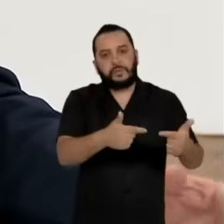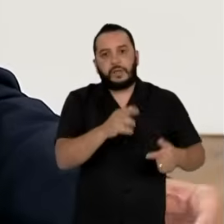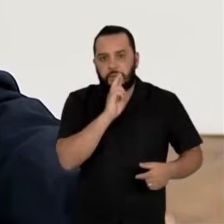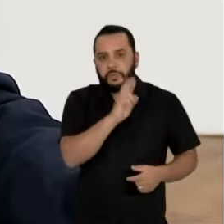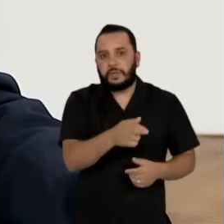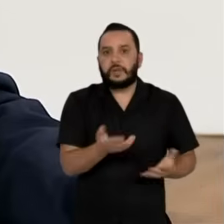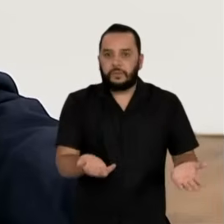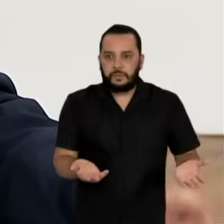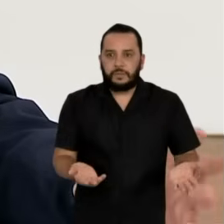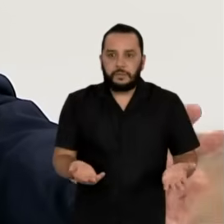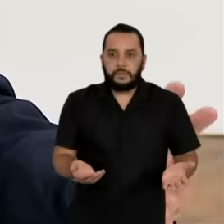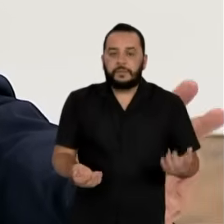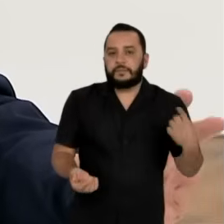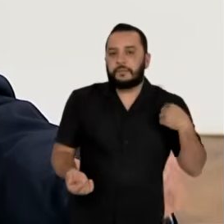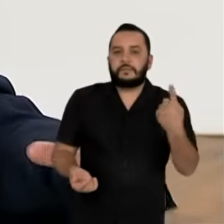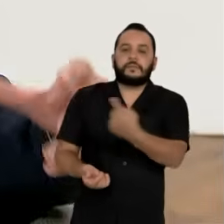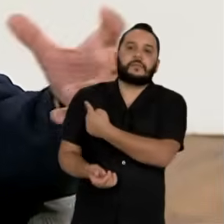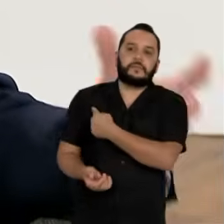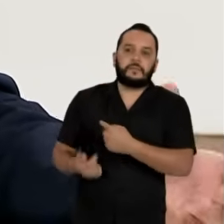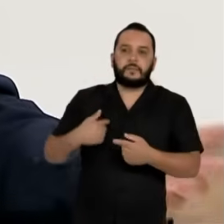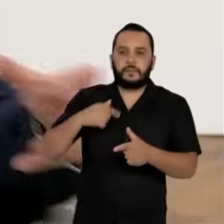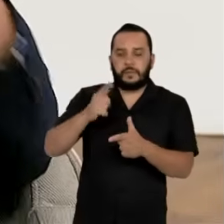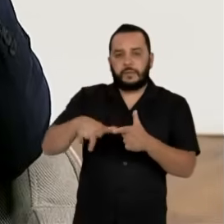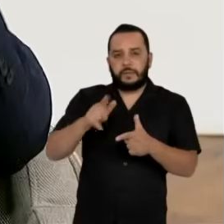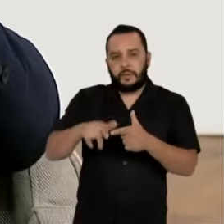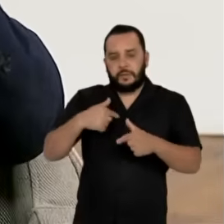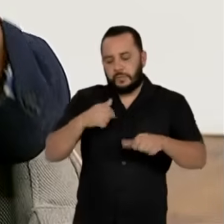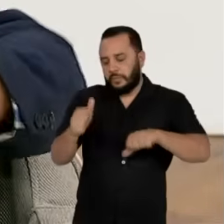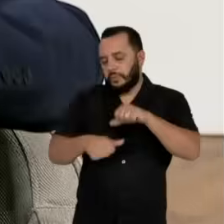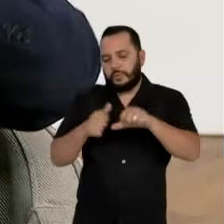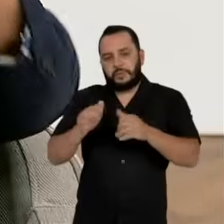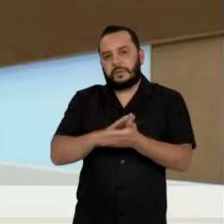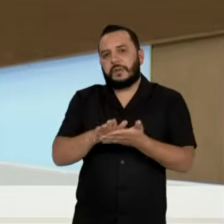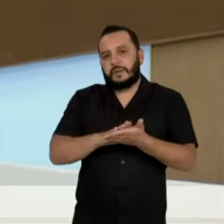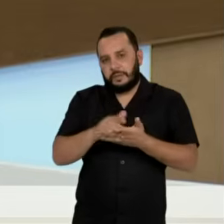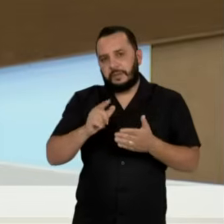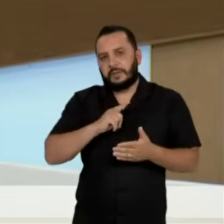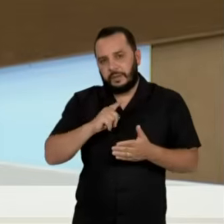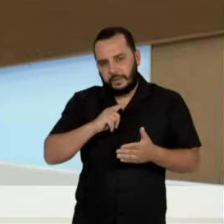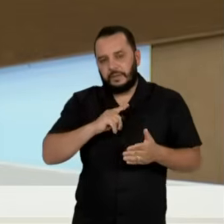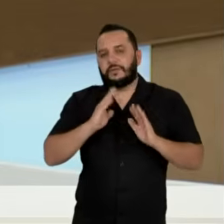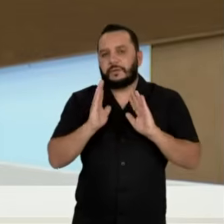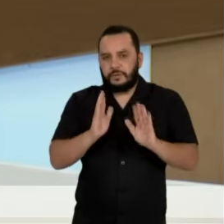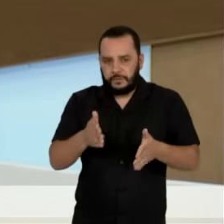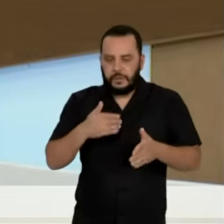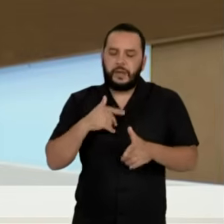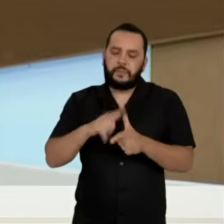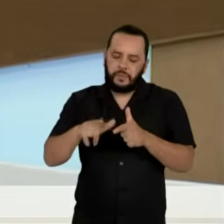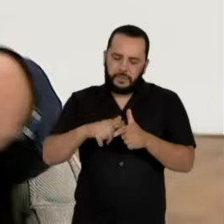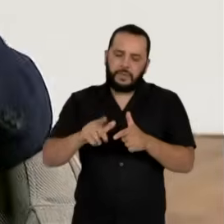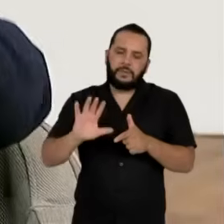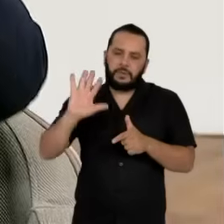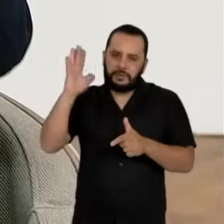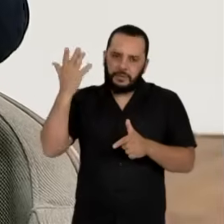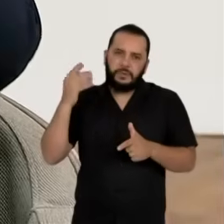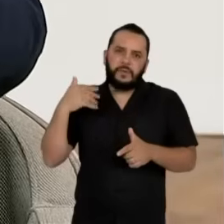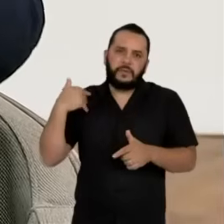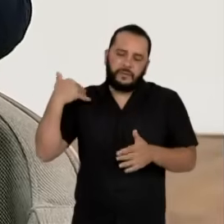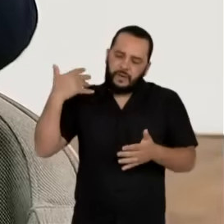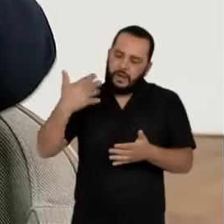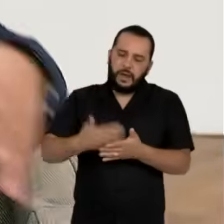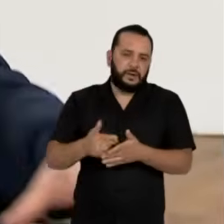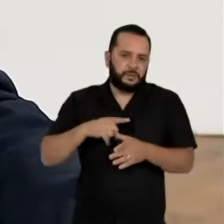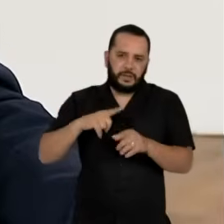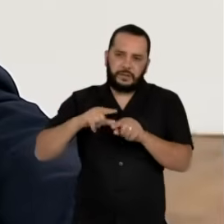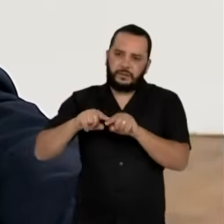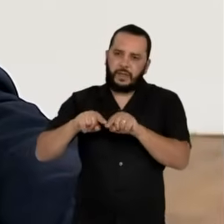nós, essas crises nunca alteraram muito, né? A gente já passou muita crise, já faliu muitas vezes, né? Isso aí é vida de ONG, né? Sobe e